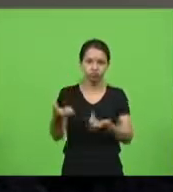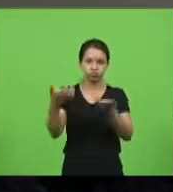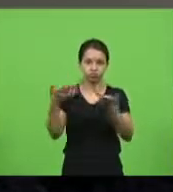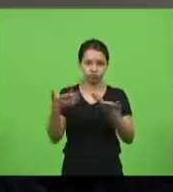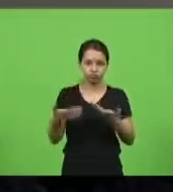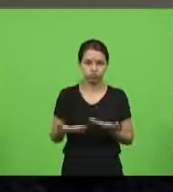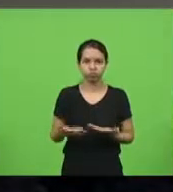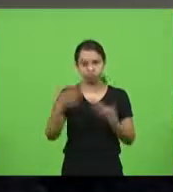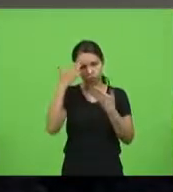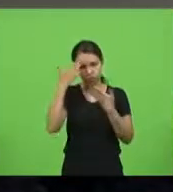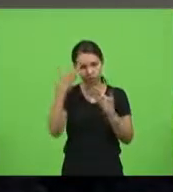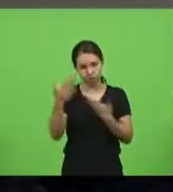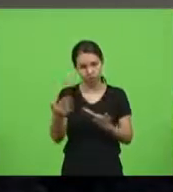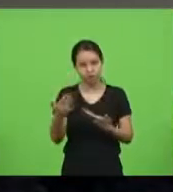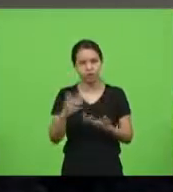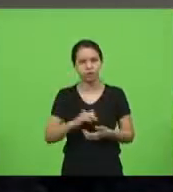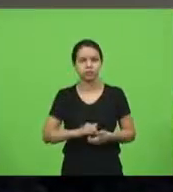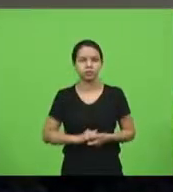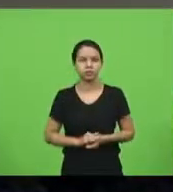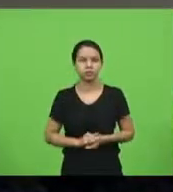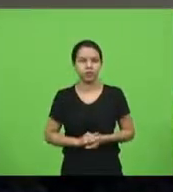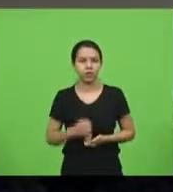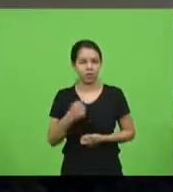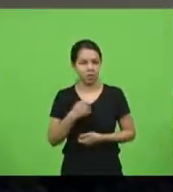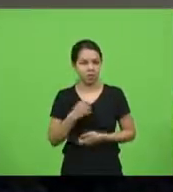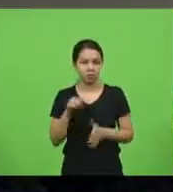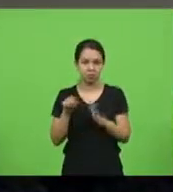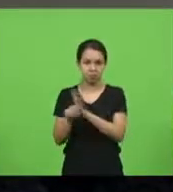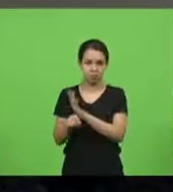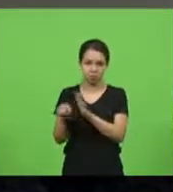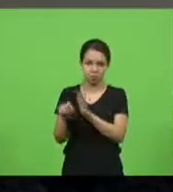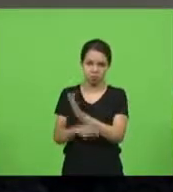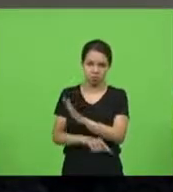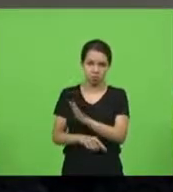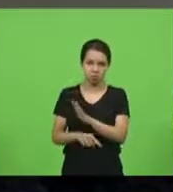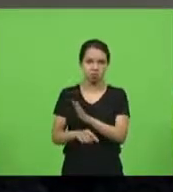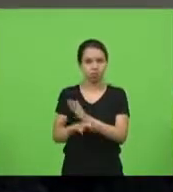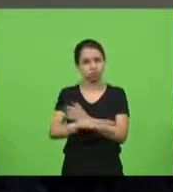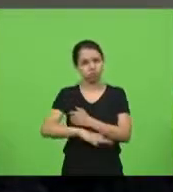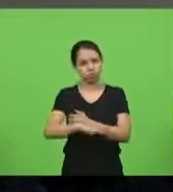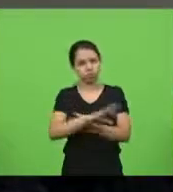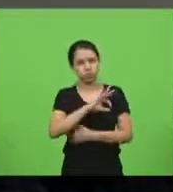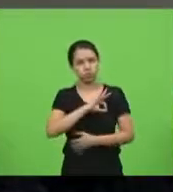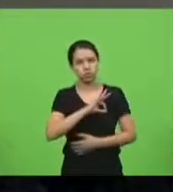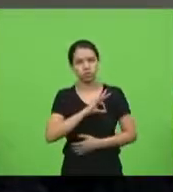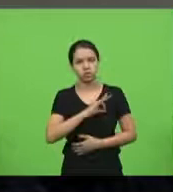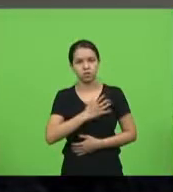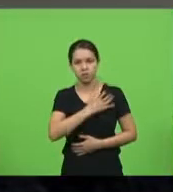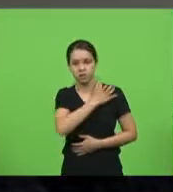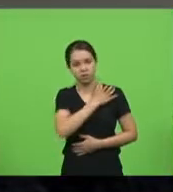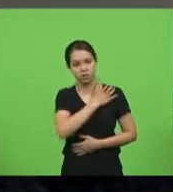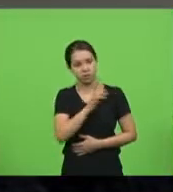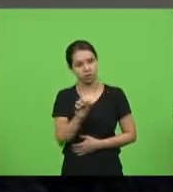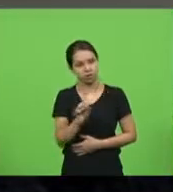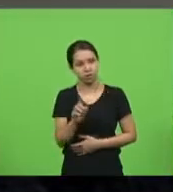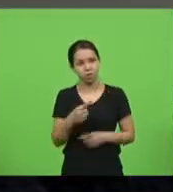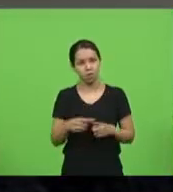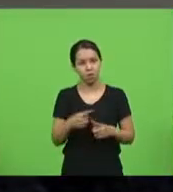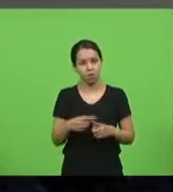Não vou fazer nenhuma pergunta relacionada à Polícia Militar, porque nós tivemos aqui a